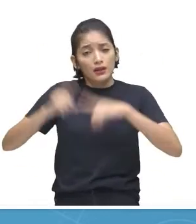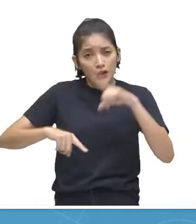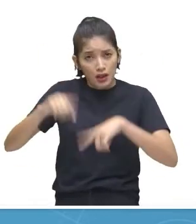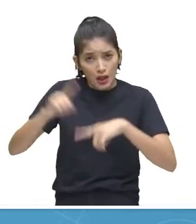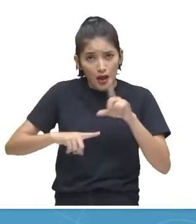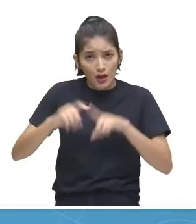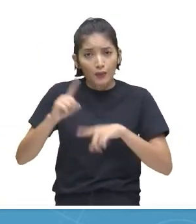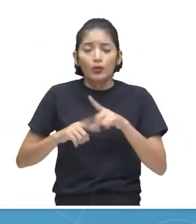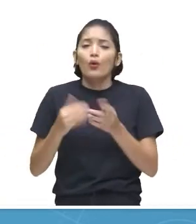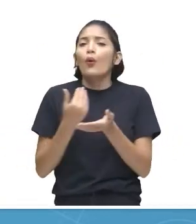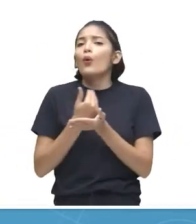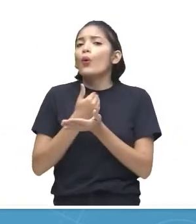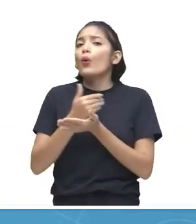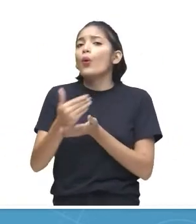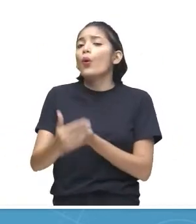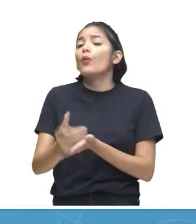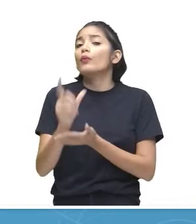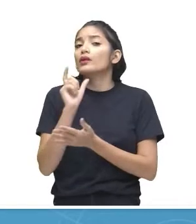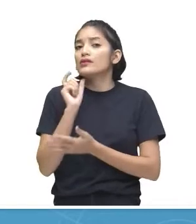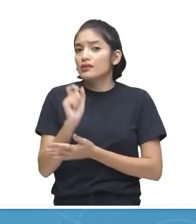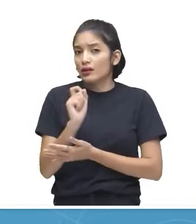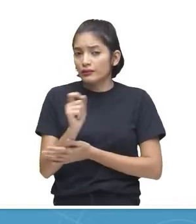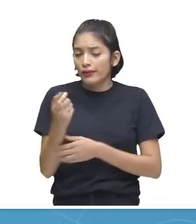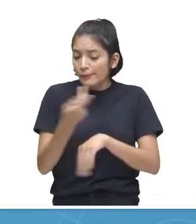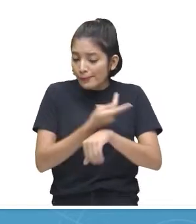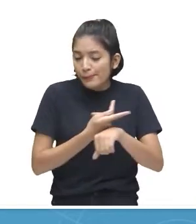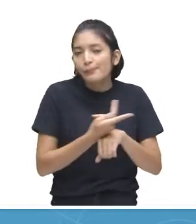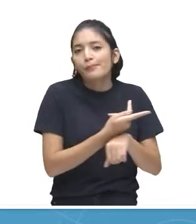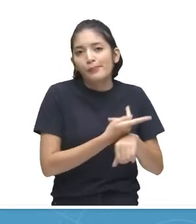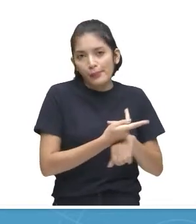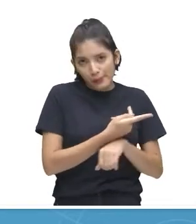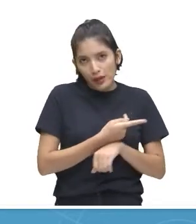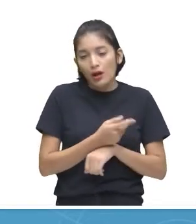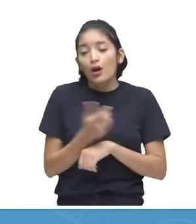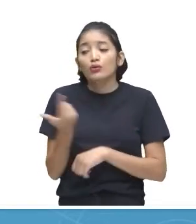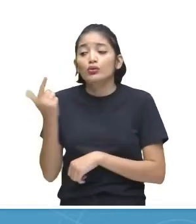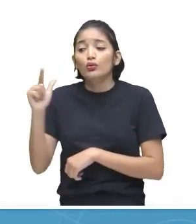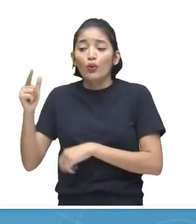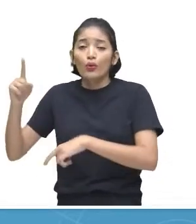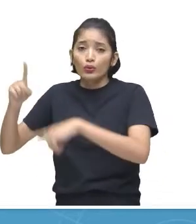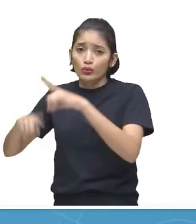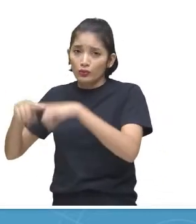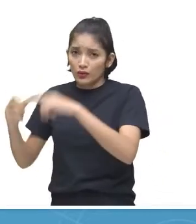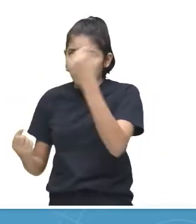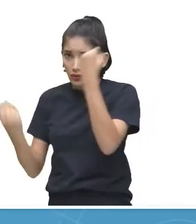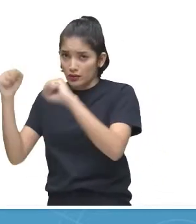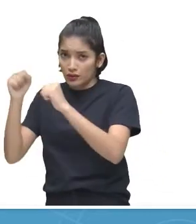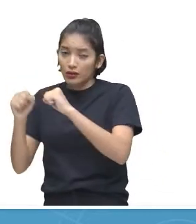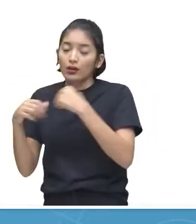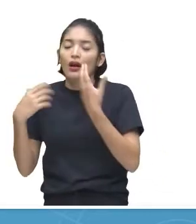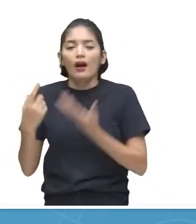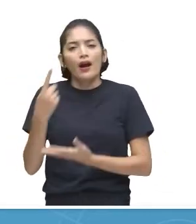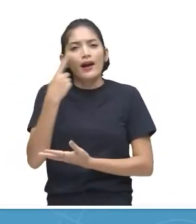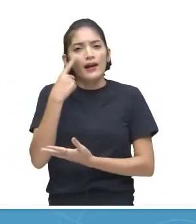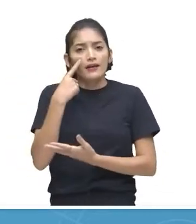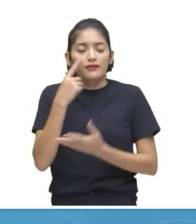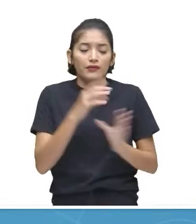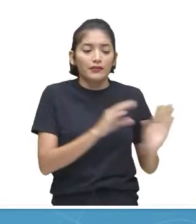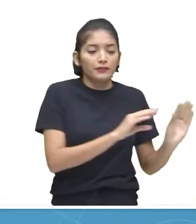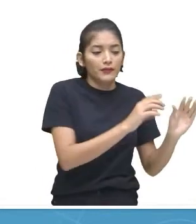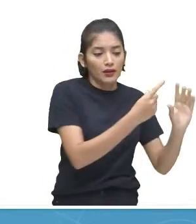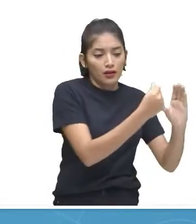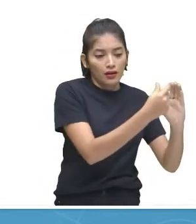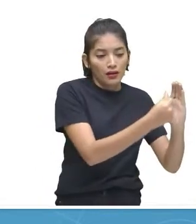financeiros começando a ser mais buscados do que os produtos industriais. E é quando a gente vai ter a passagem do